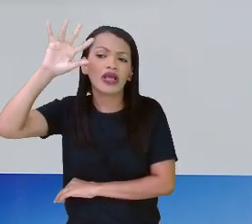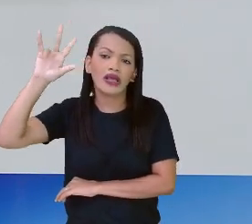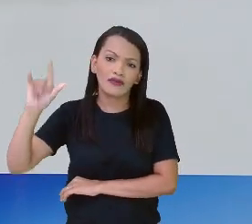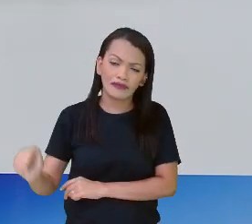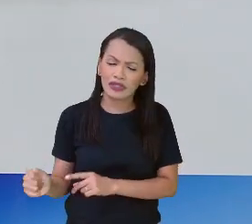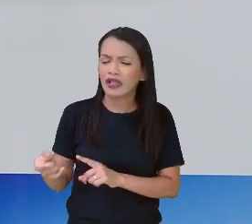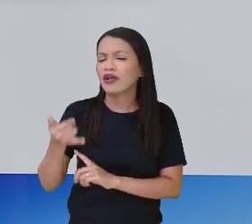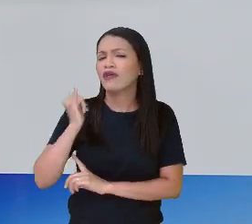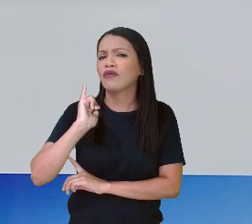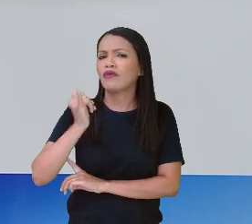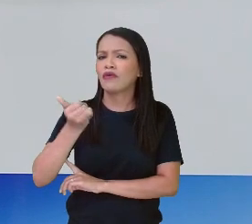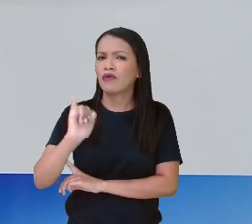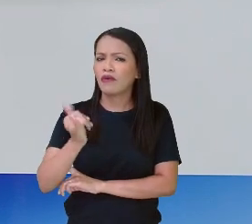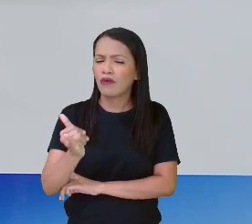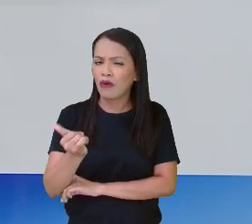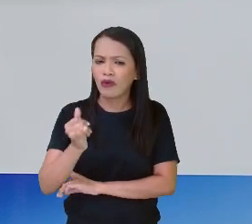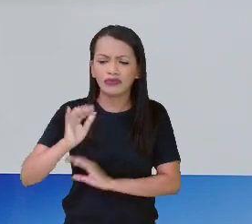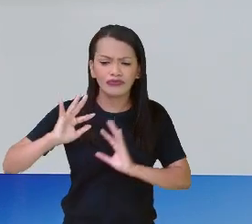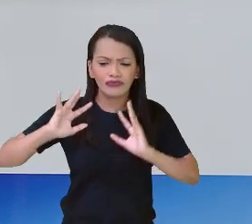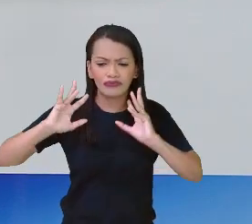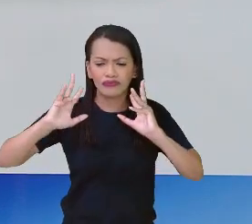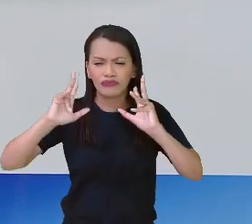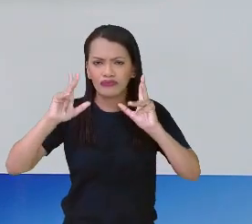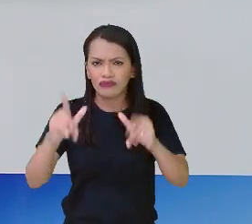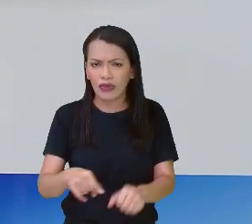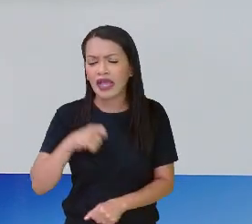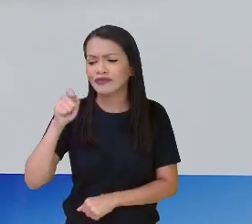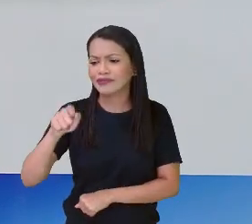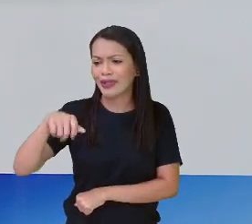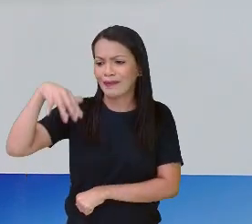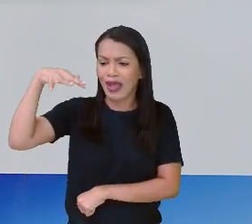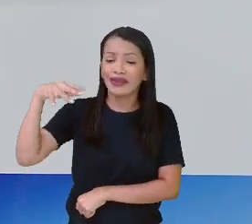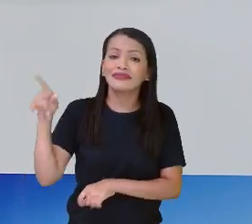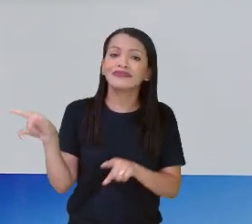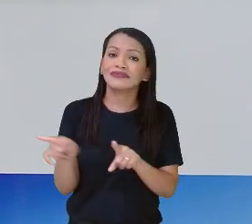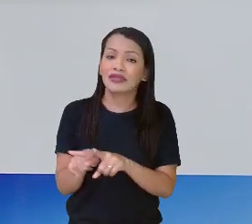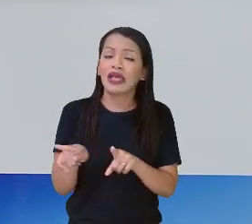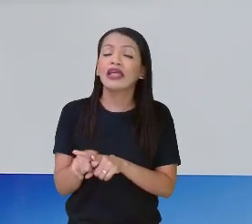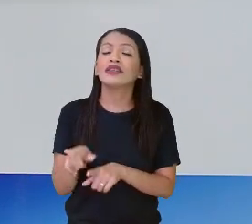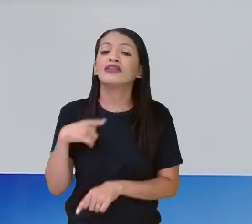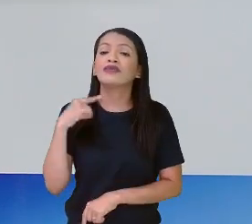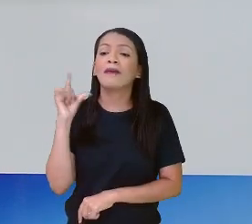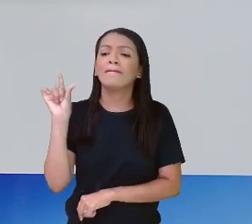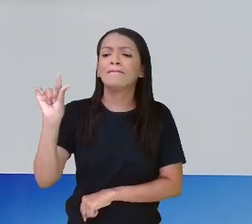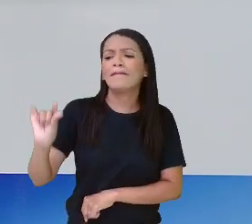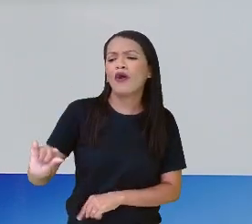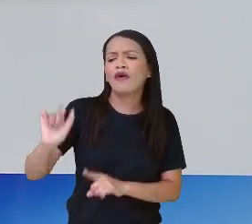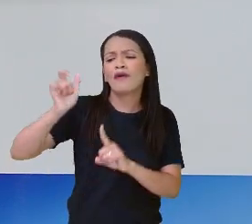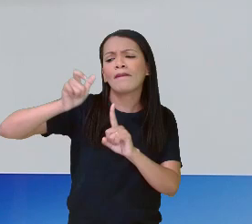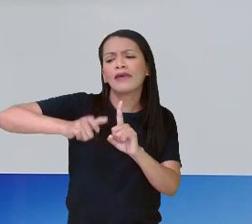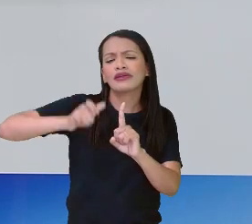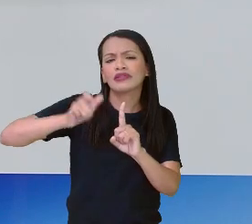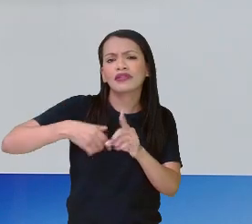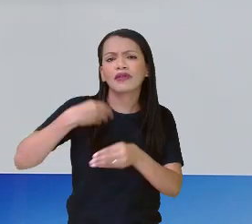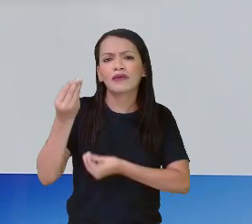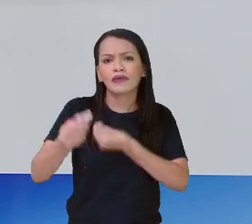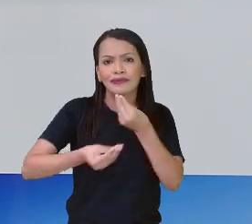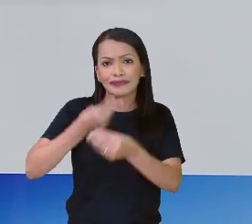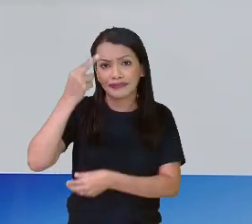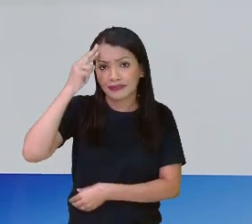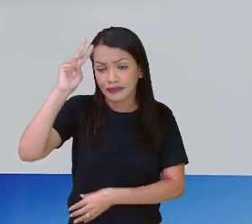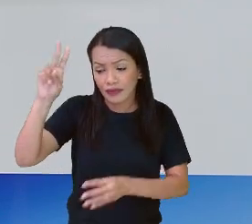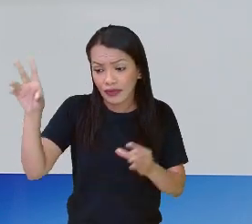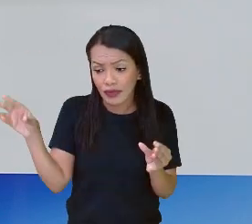tinham poucos personagens para poder a história aí ser curta. Então, a primeira dica de como escrever um conto é uma história